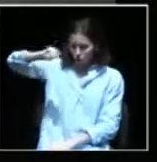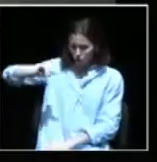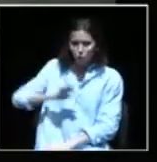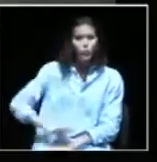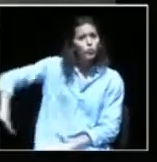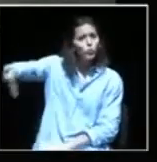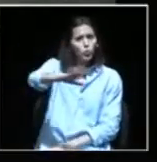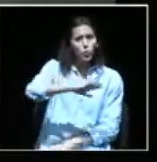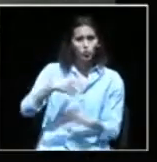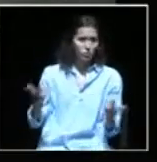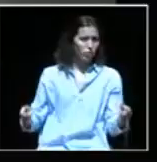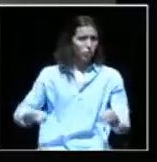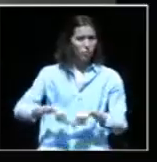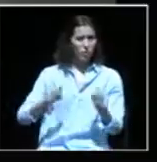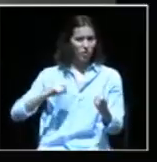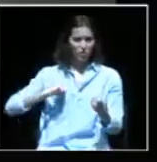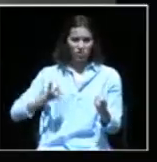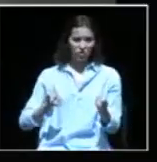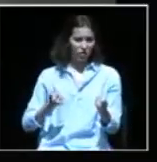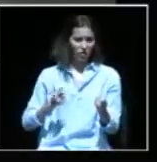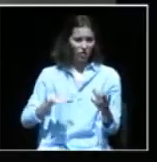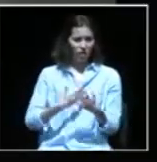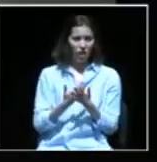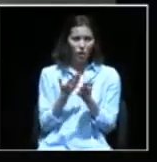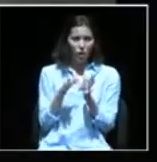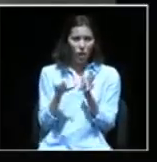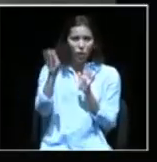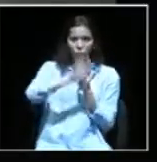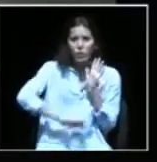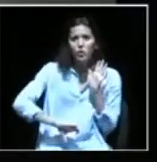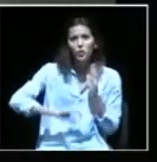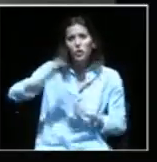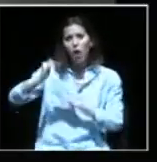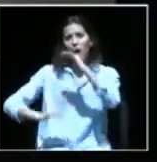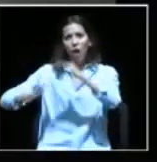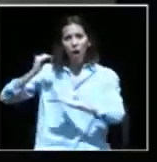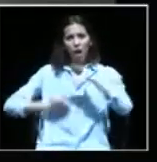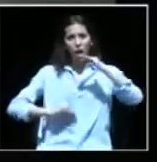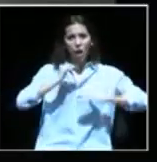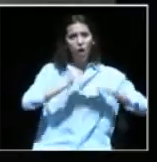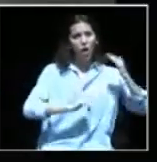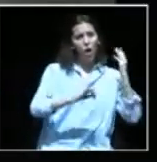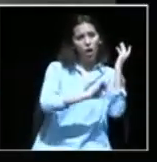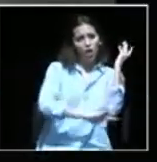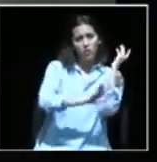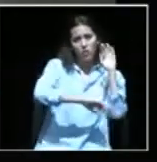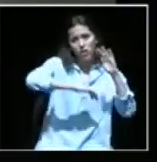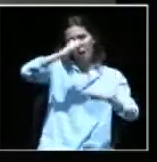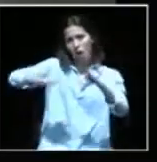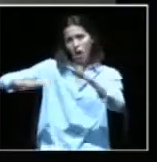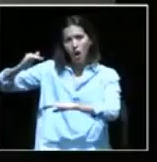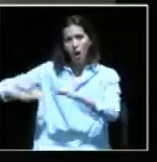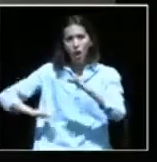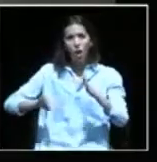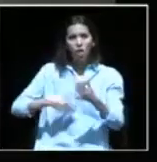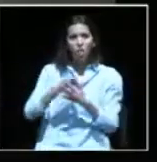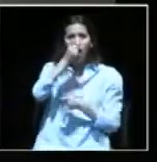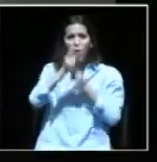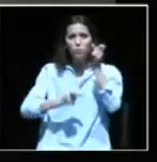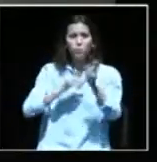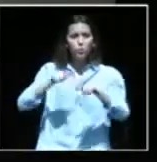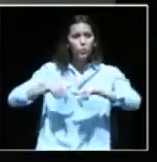Para os Verdes é inconcebível que se criem condições para o agravar de desigualdades entre as autarquias e para que os cidadãos fiquem